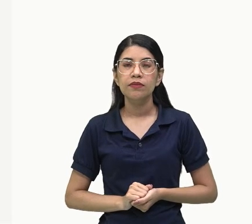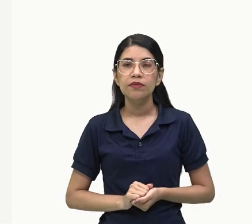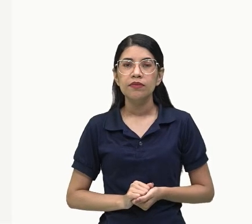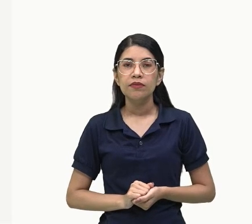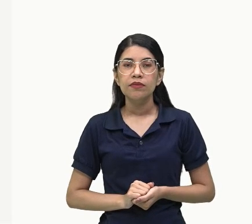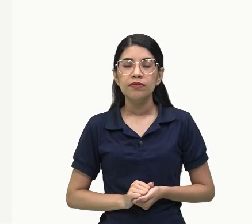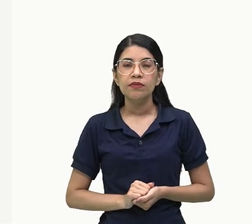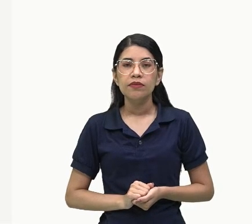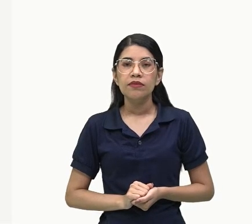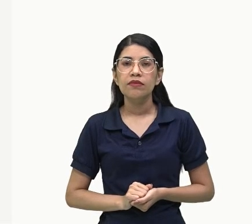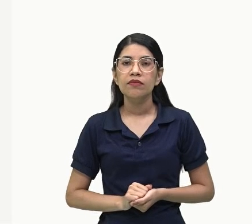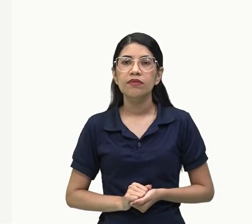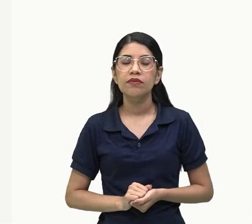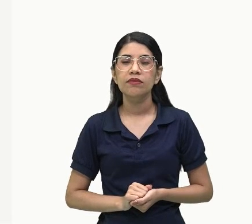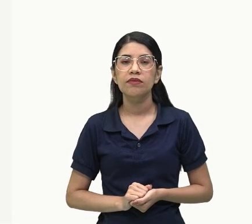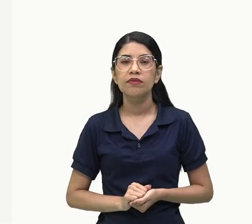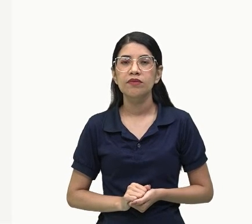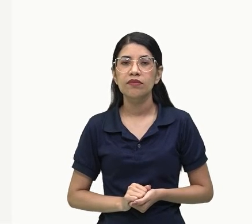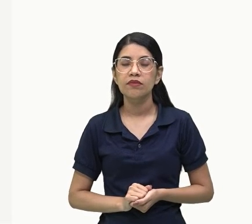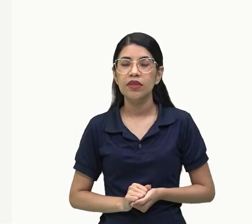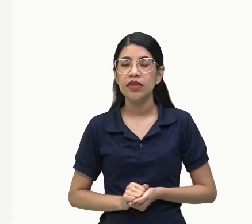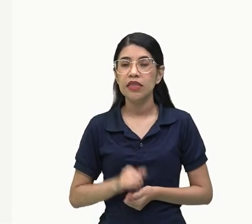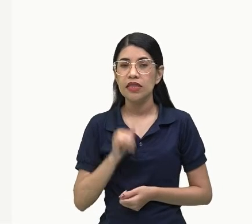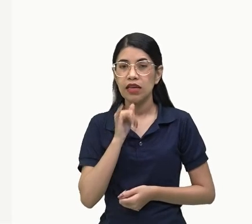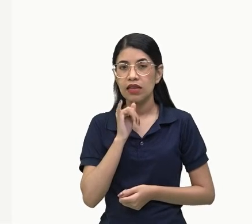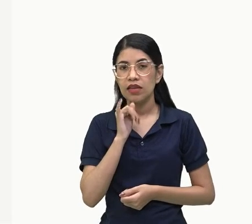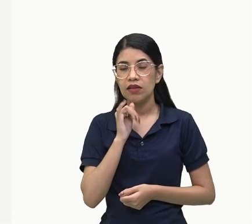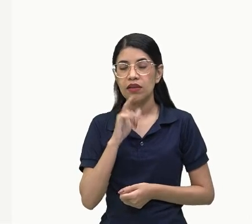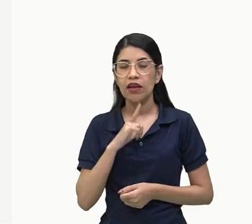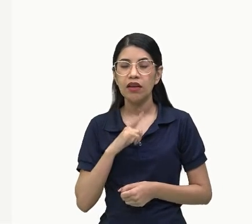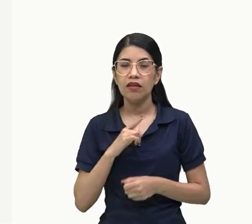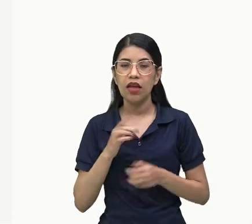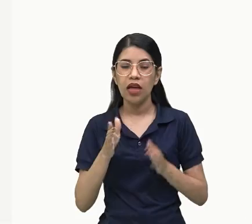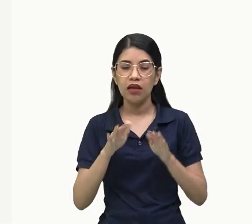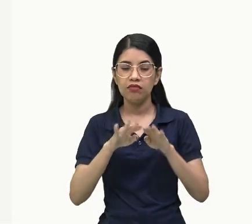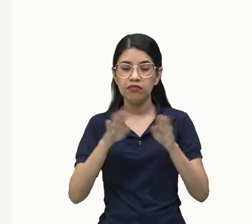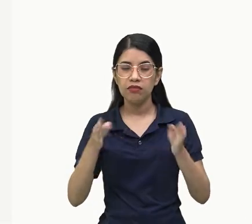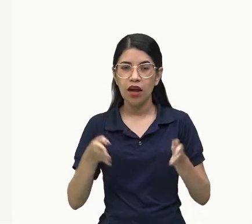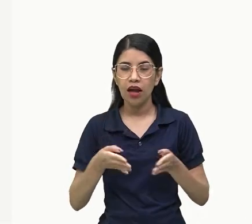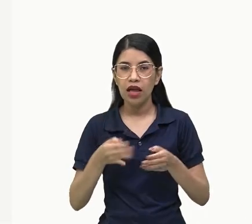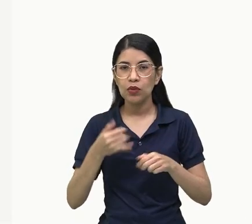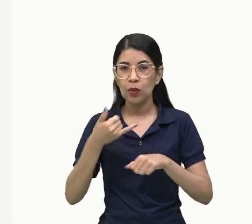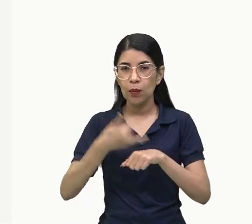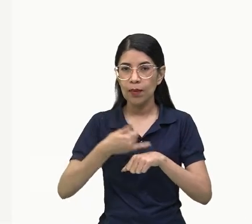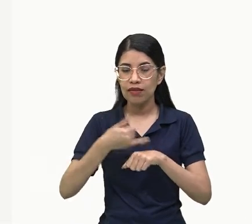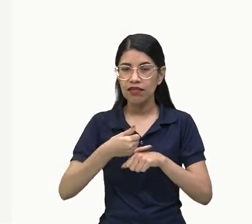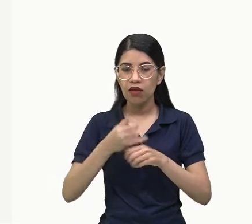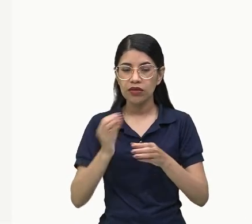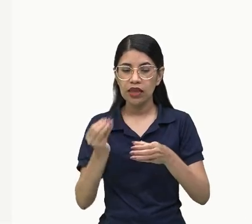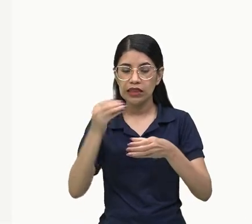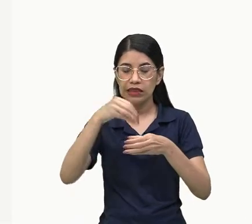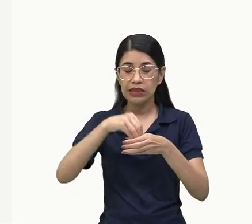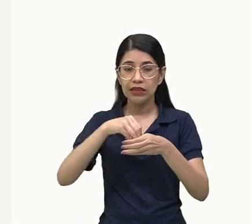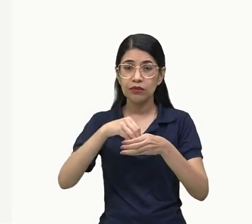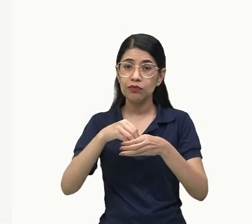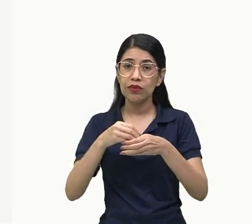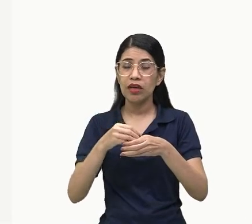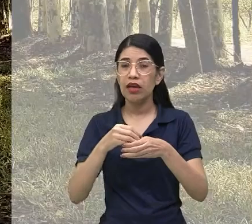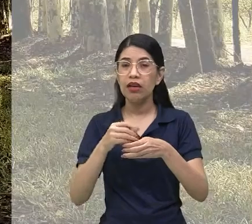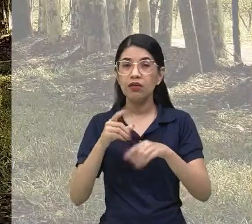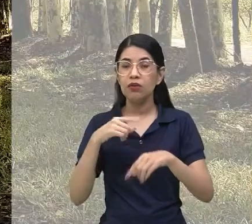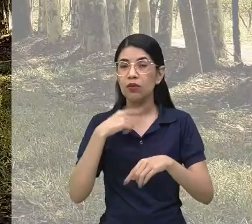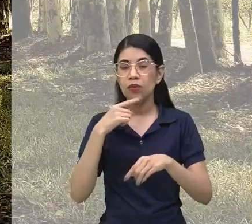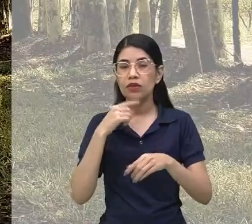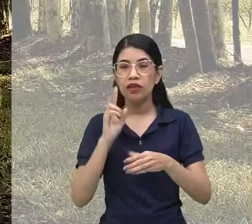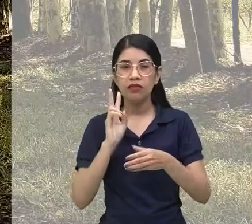dentro de certos objetos. Por exemplo, você tem um objeto dentro de um cofre, o metal é um meio opaco, você não enxerga o que está lá dentro. Do outro lado da